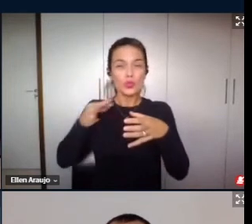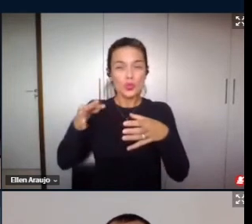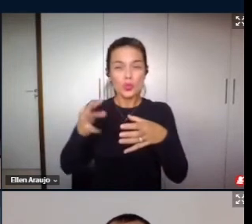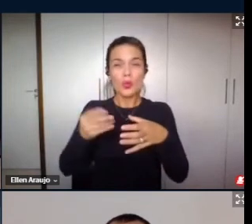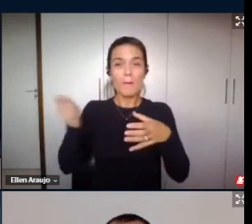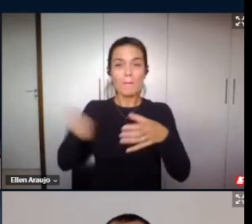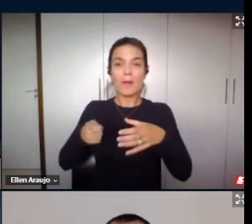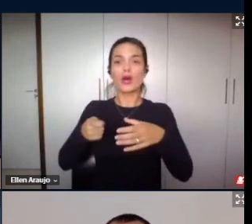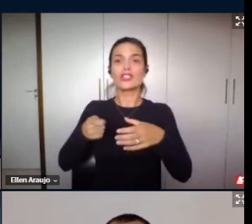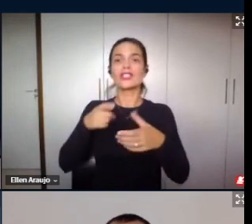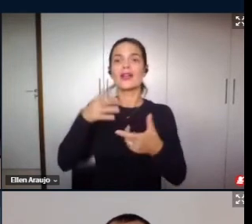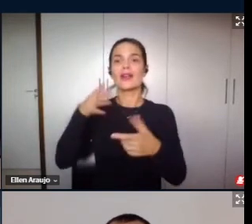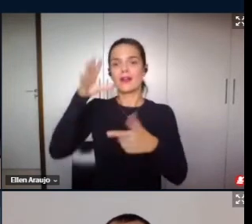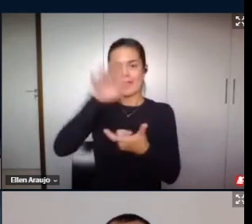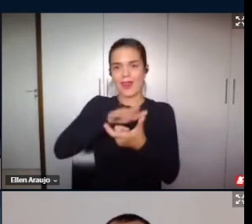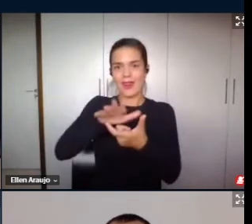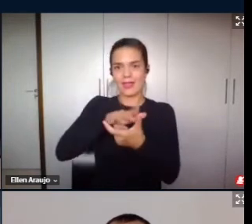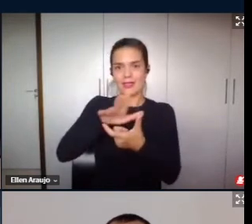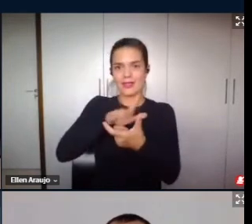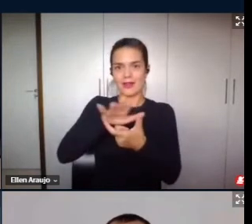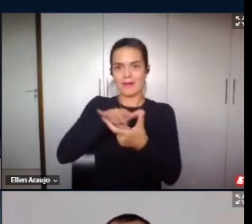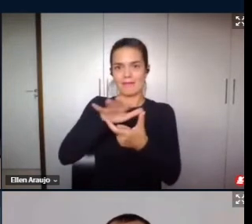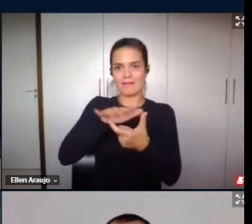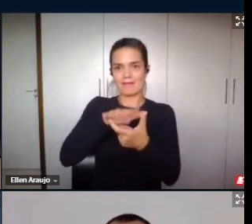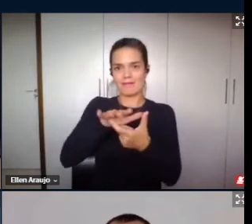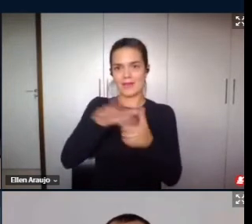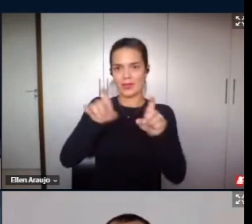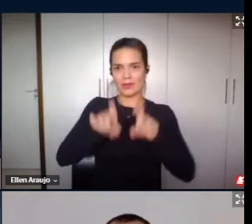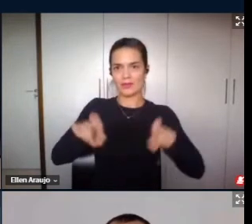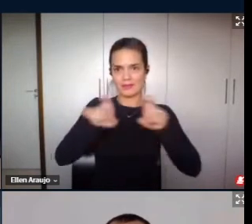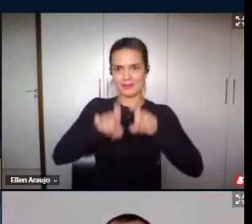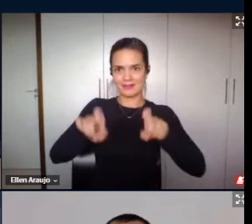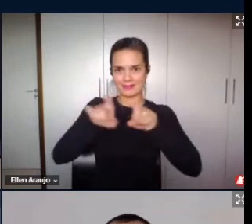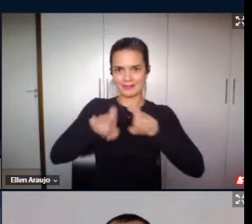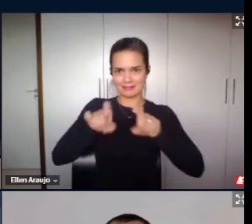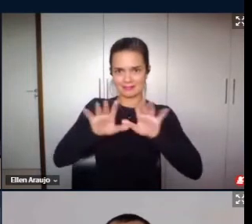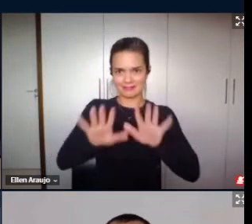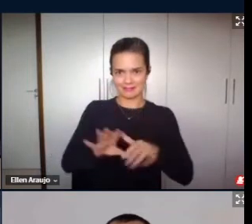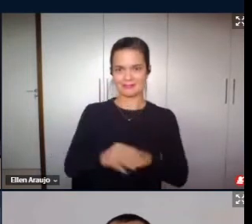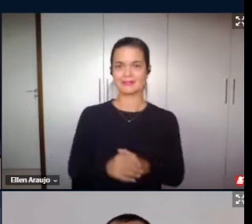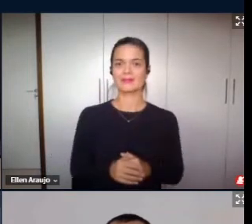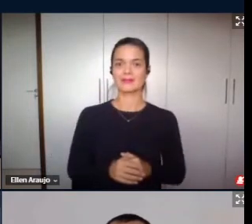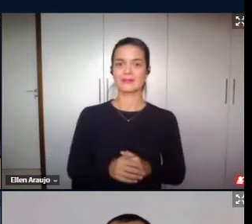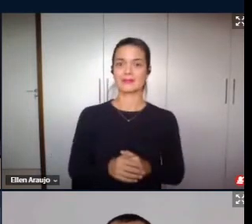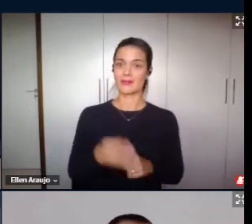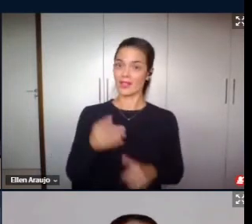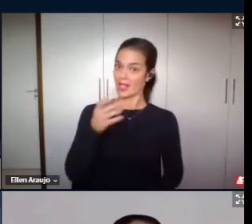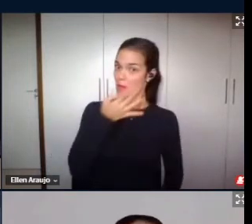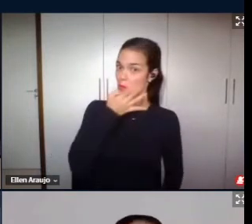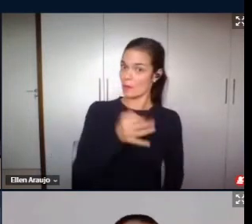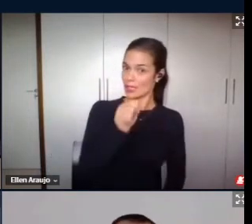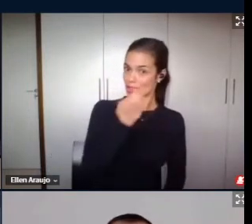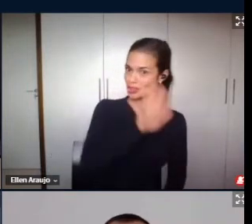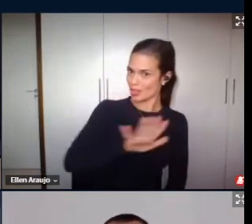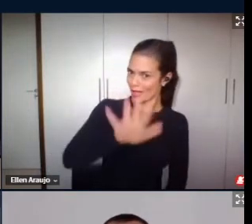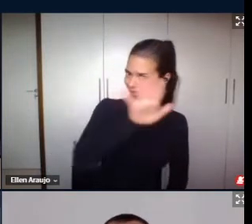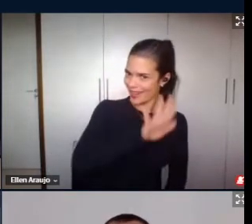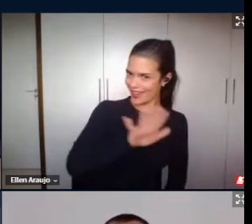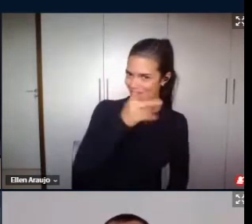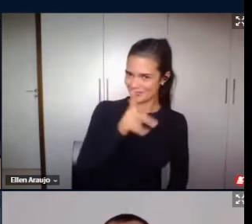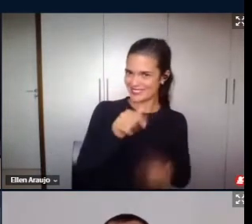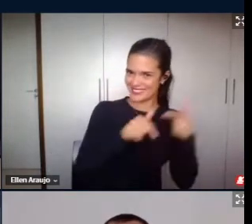ao letramento digital. Essas são as minhas considerações gerais sobre o teu